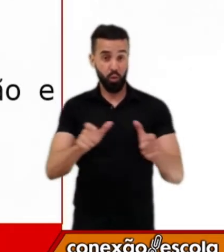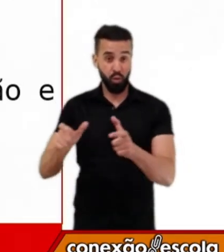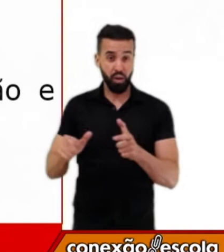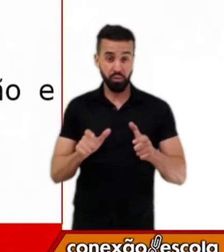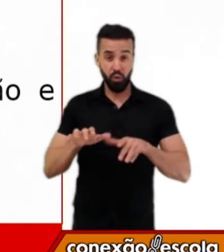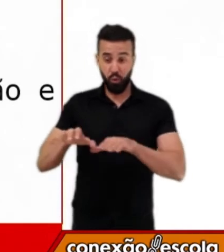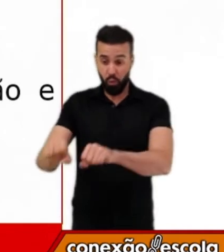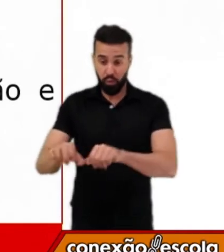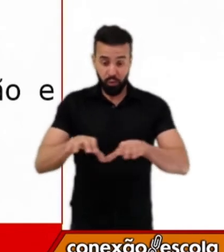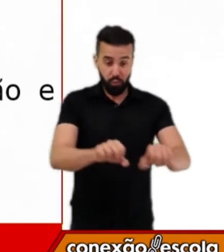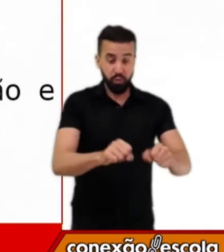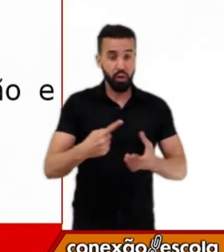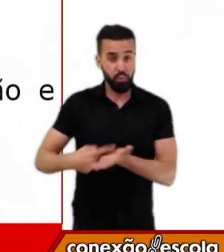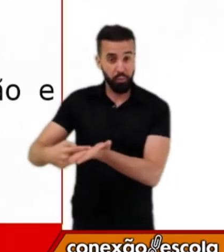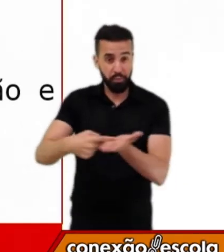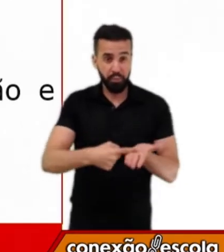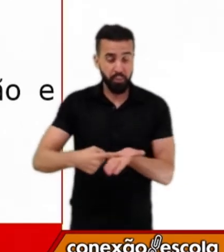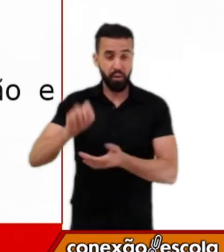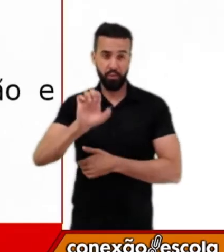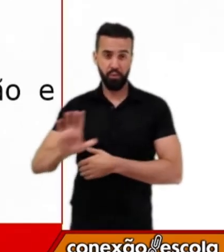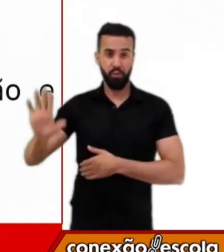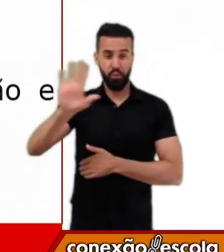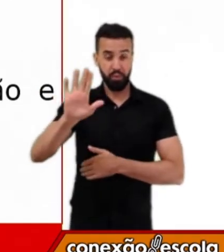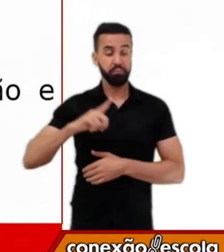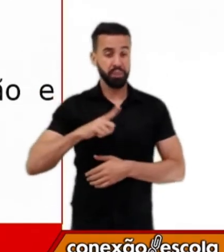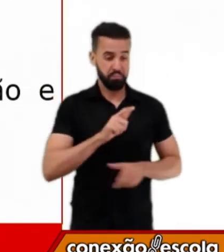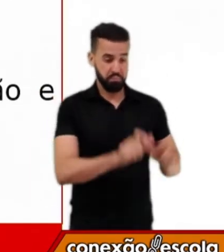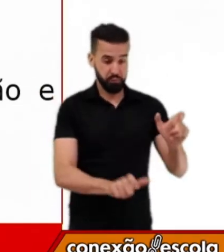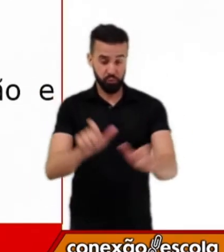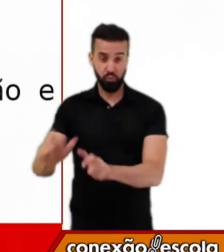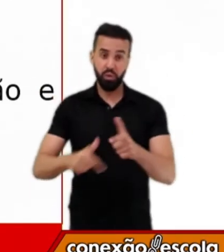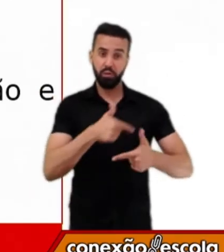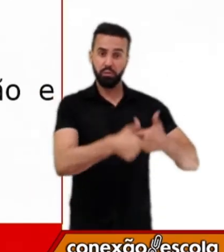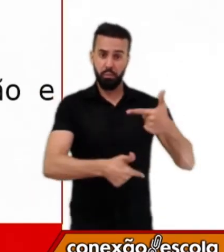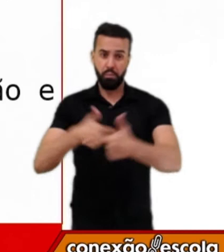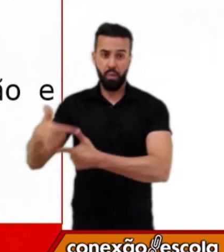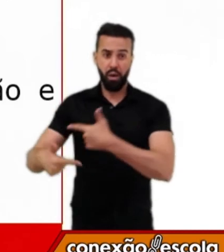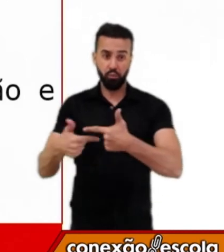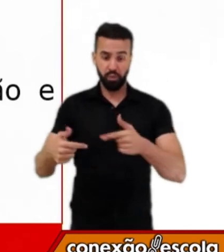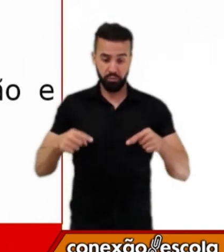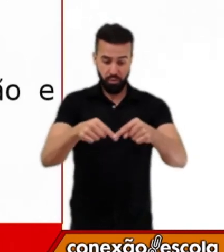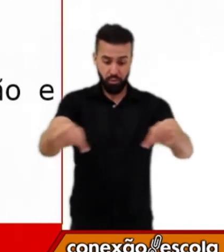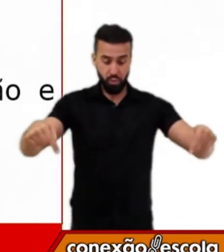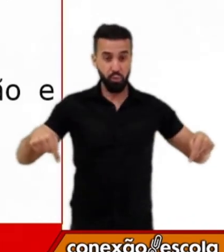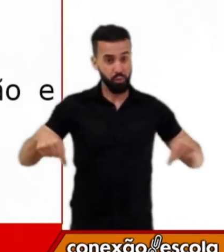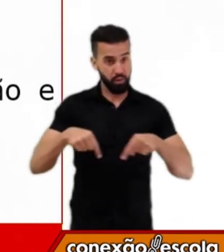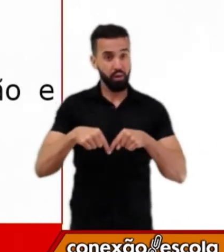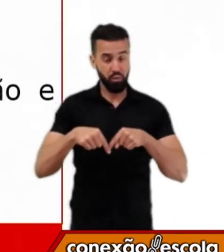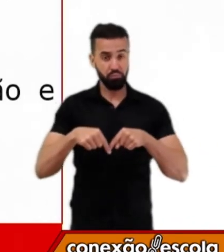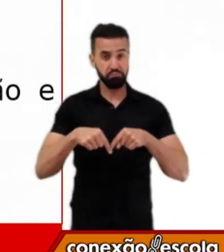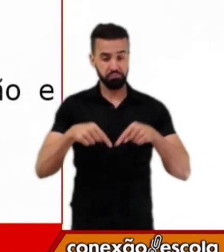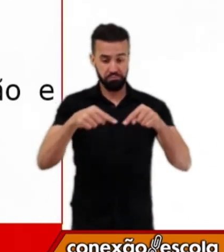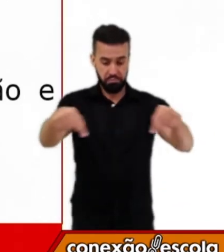os acordos comerciais com a Europa, disponibilidade de mão de obra, quando acontece o cercamento dos campos, que até então eram